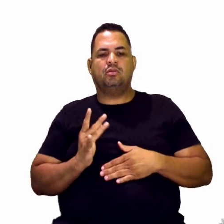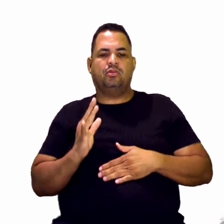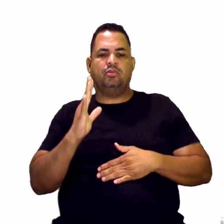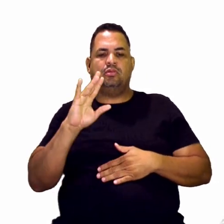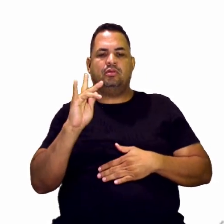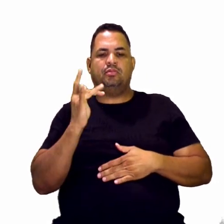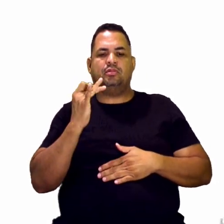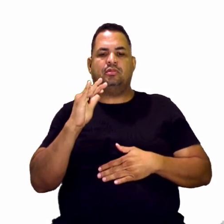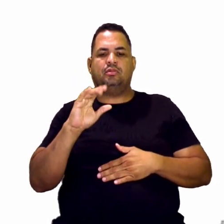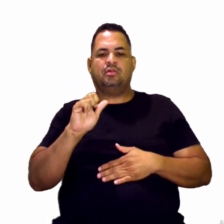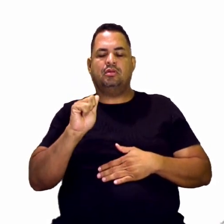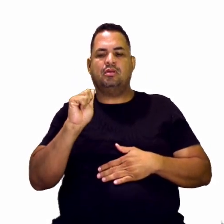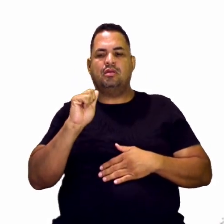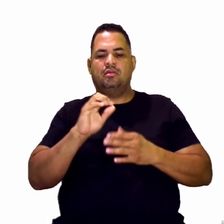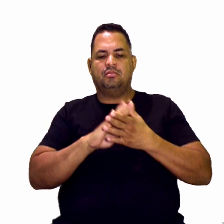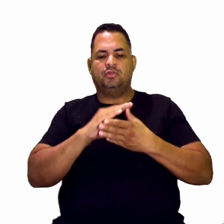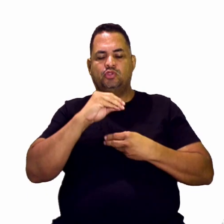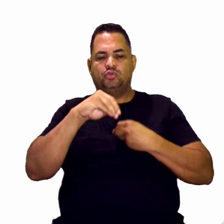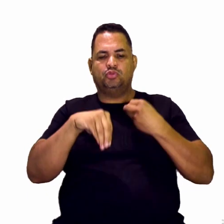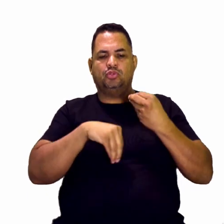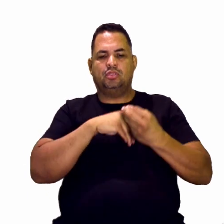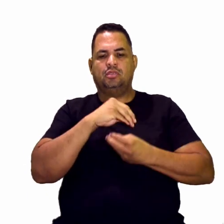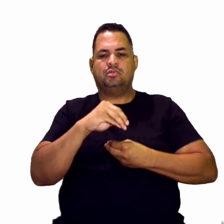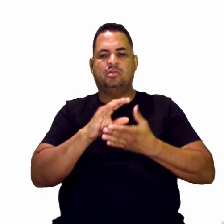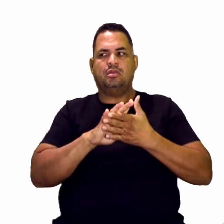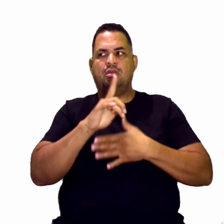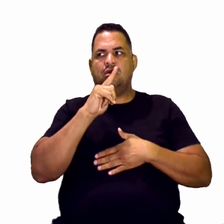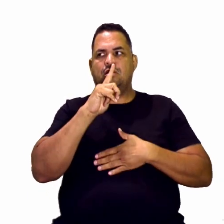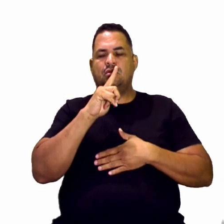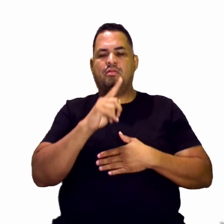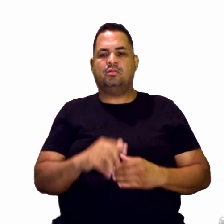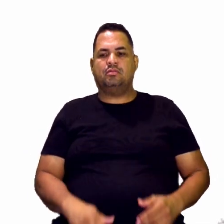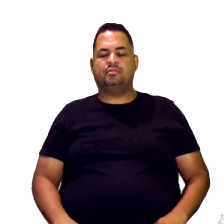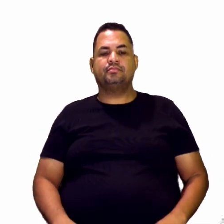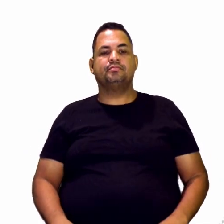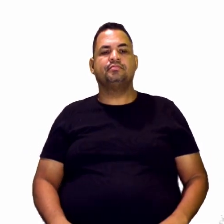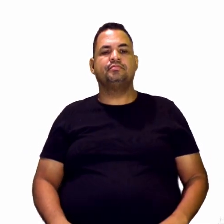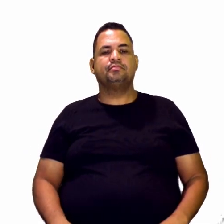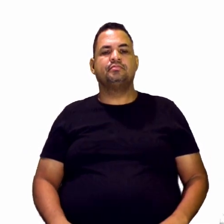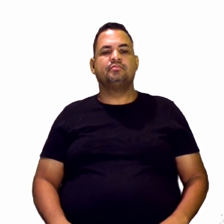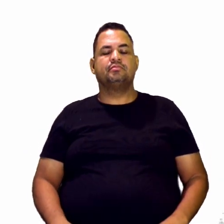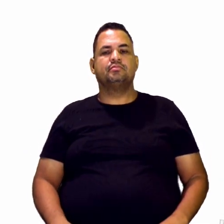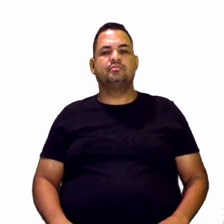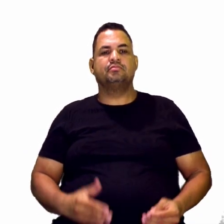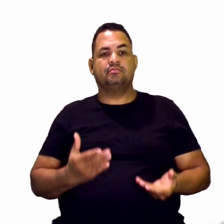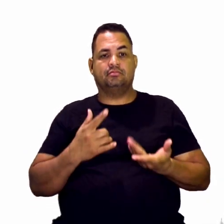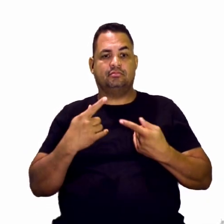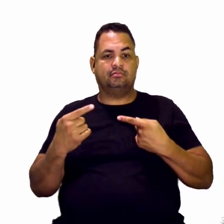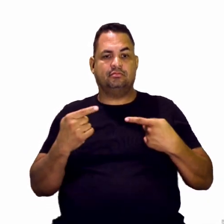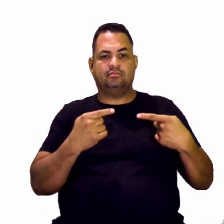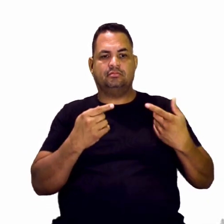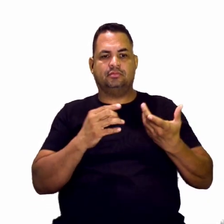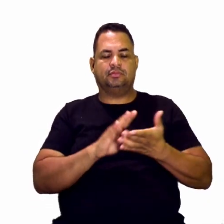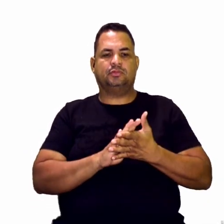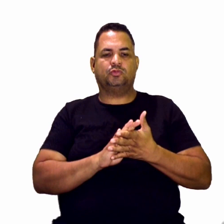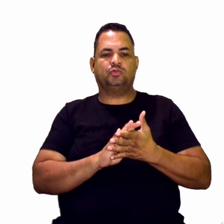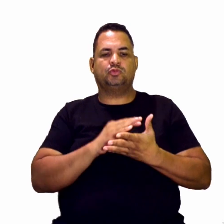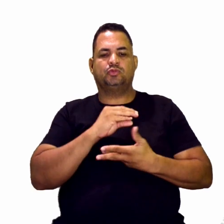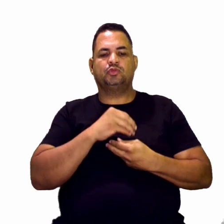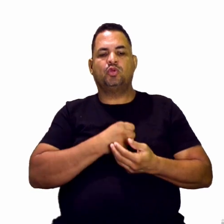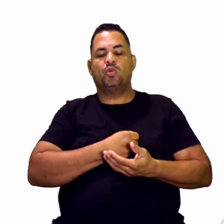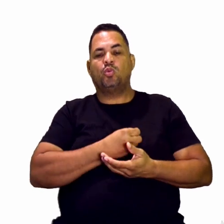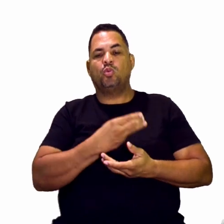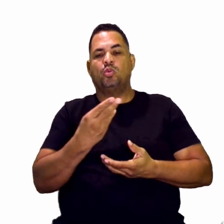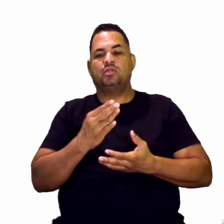Gasoso, hipotônico e aquoso. Bom, com relação à concentração de soluto em um